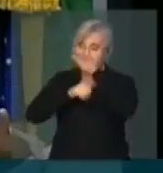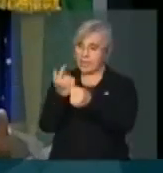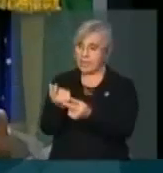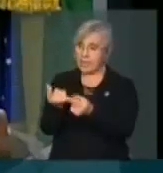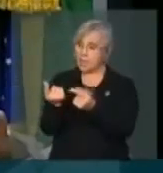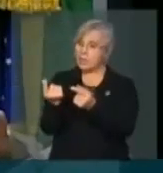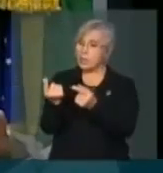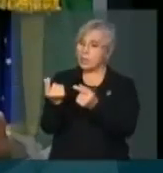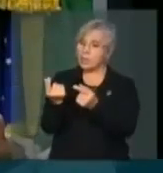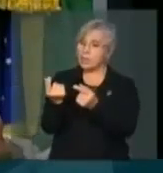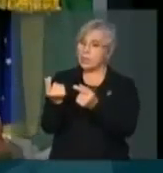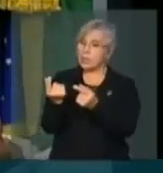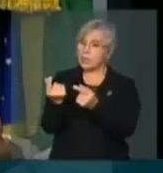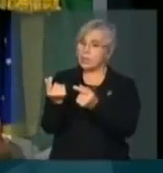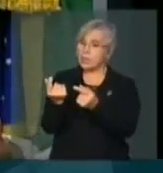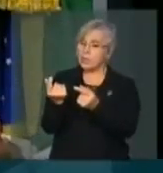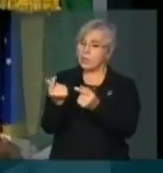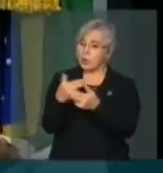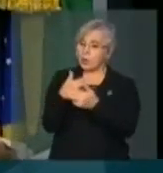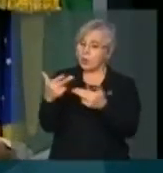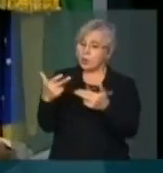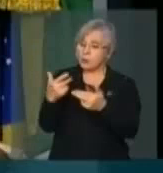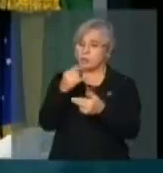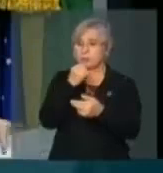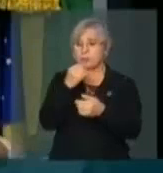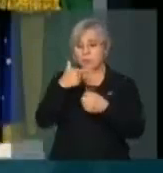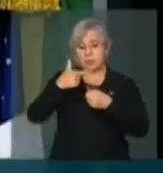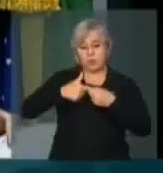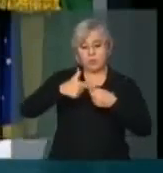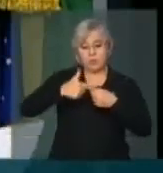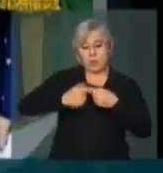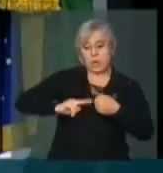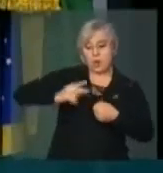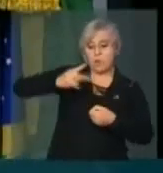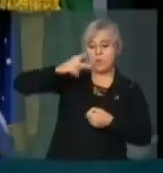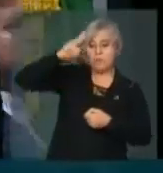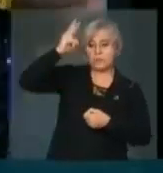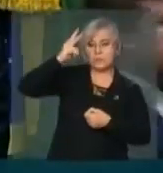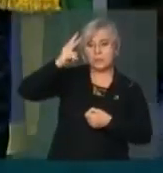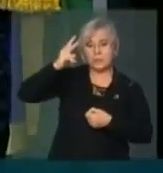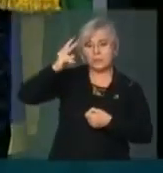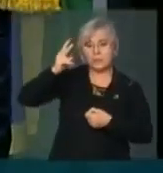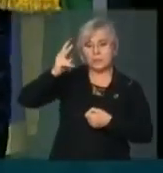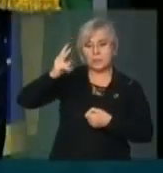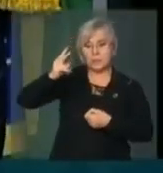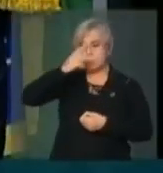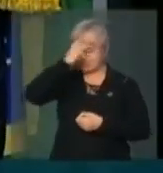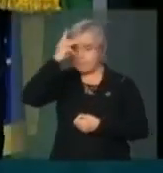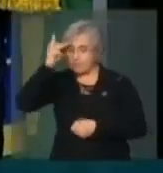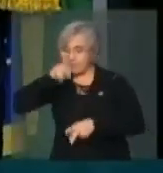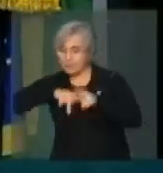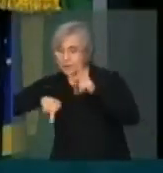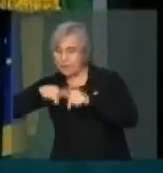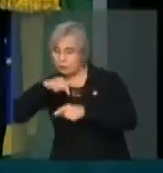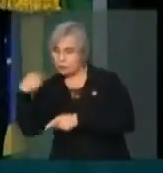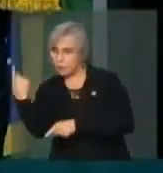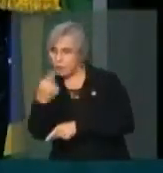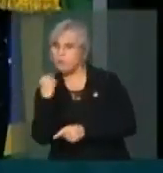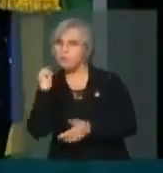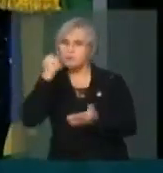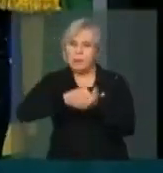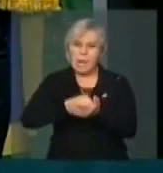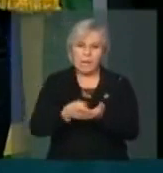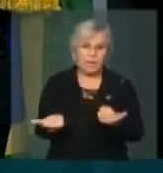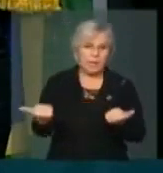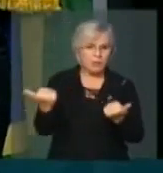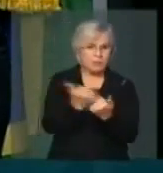o preço do combustível para o brasileiro e, claro, para o setor produtivo, porque óleo diesel, leia-se setor